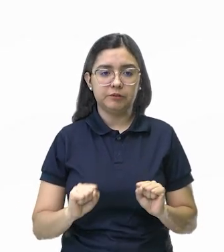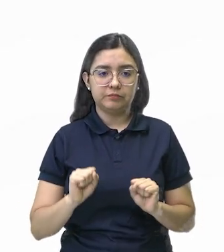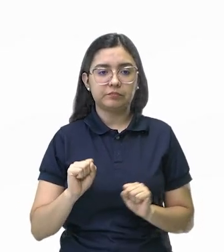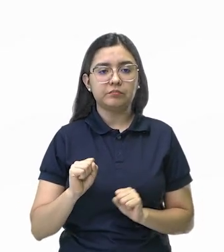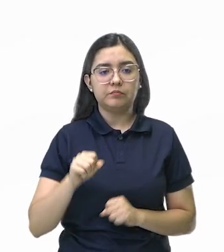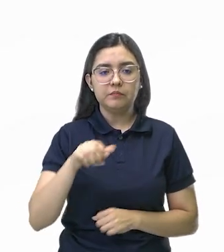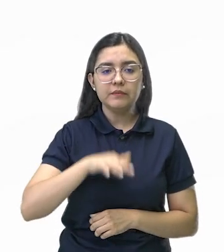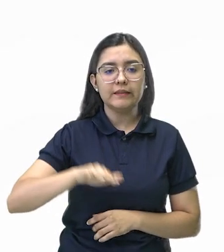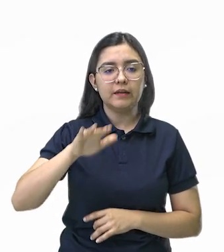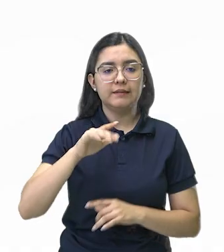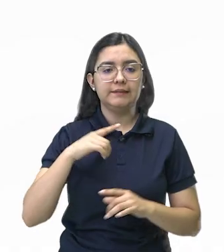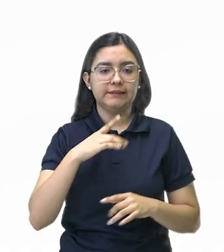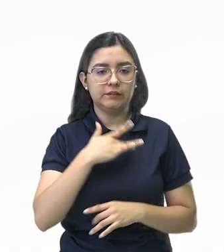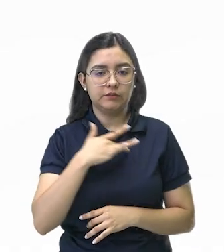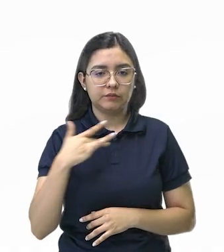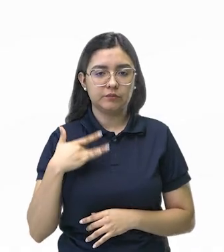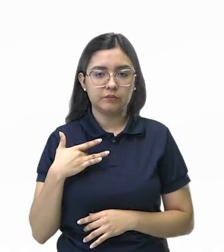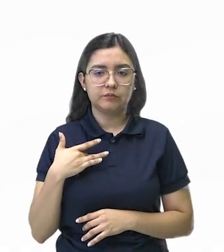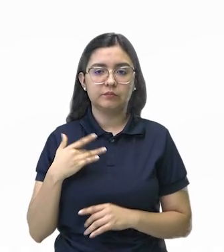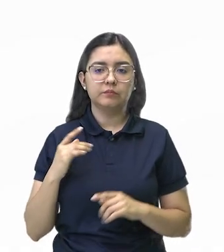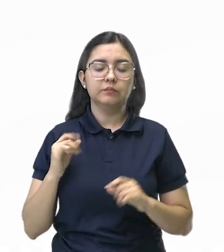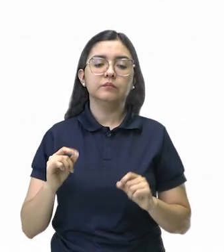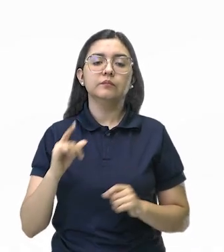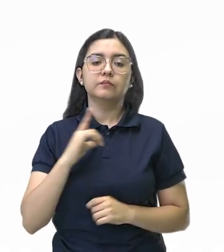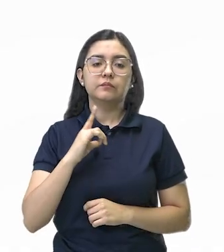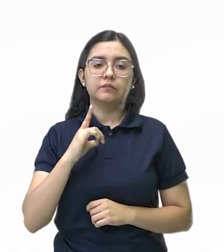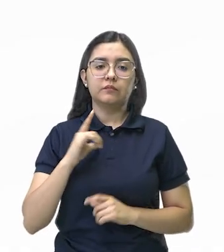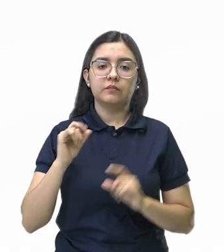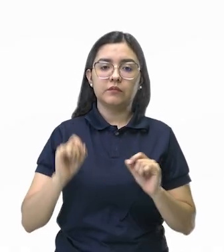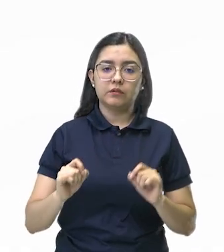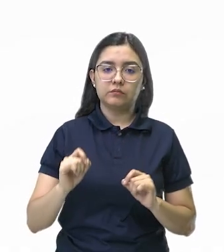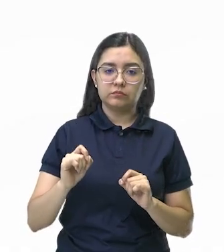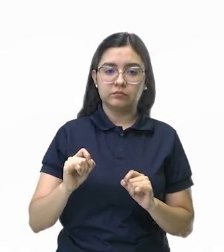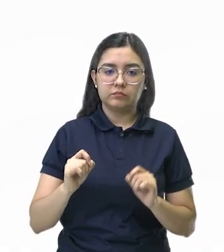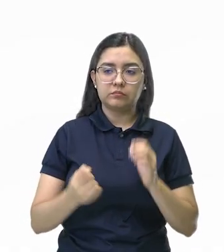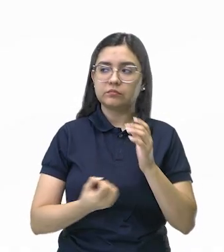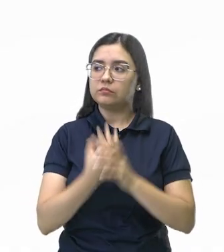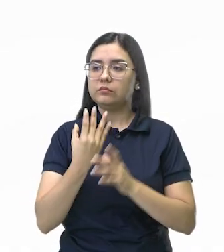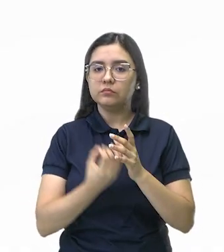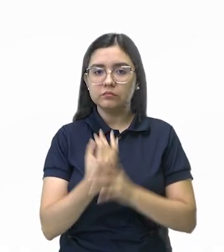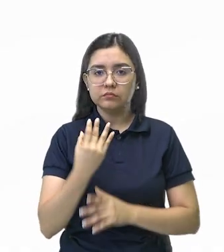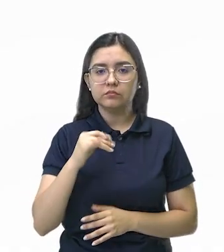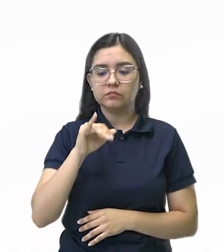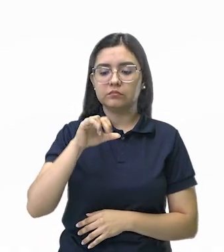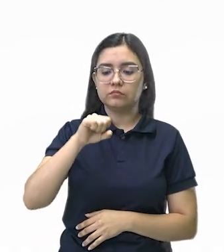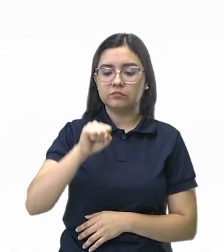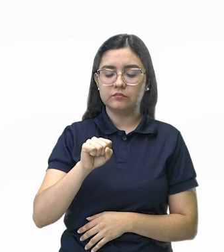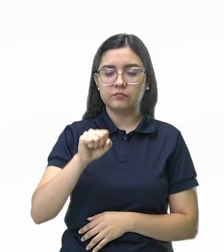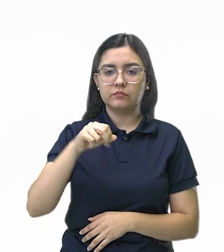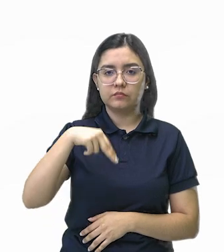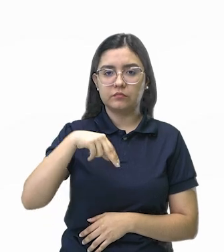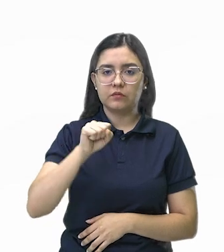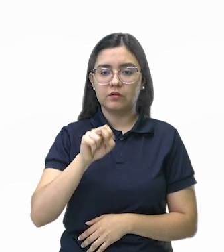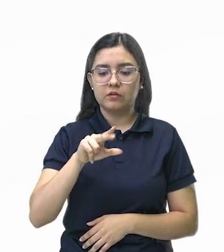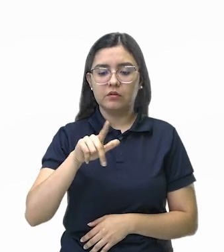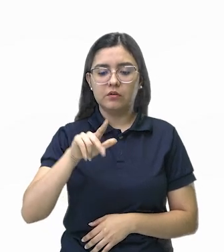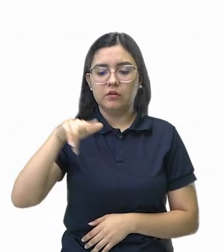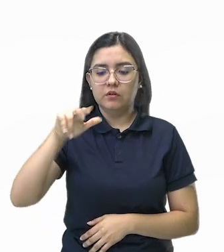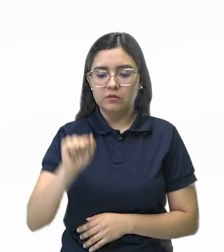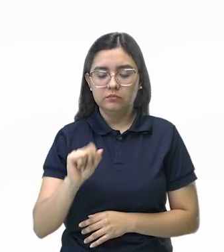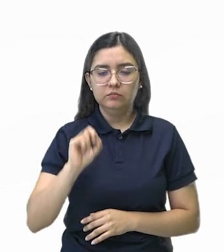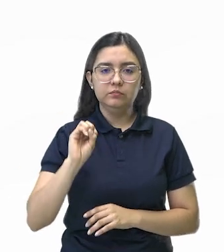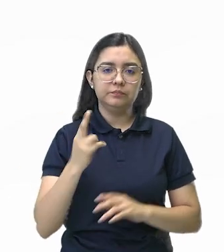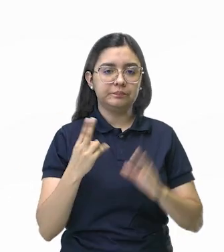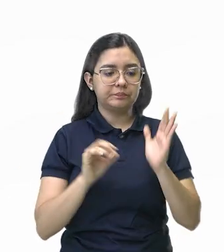aí na área da saúde, que nós temos aí a aplicação na produção de insulina humana por bactérias